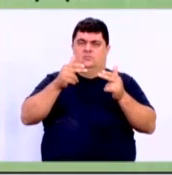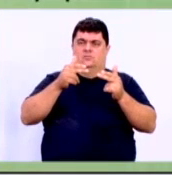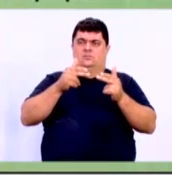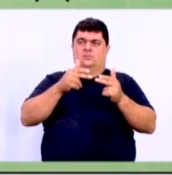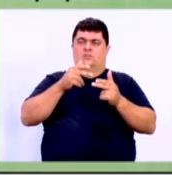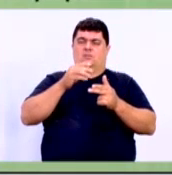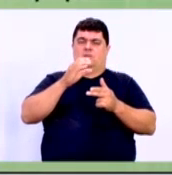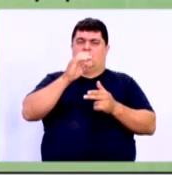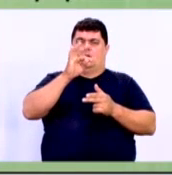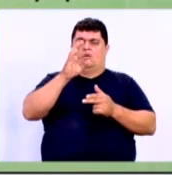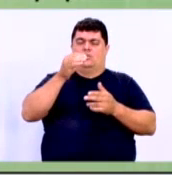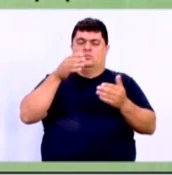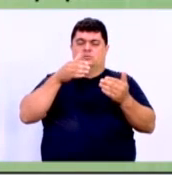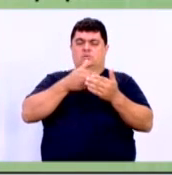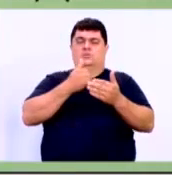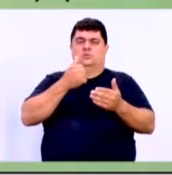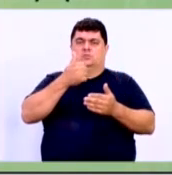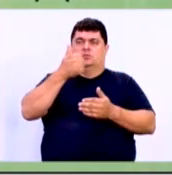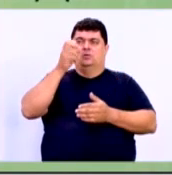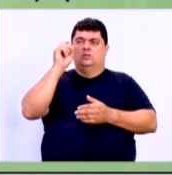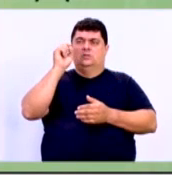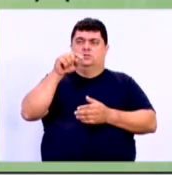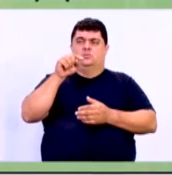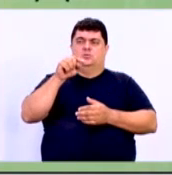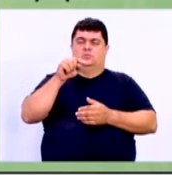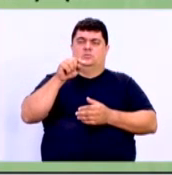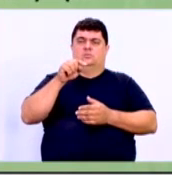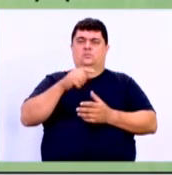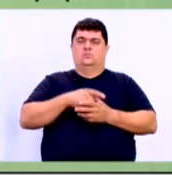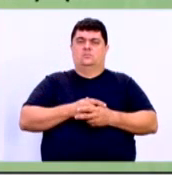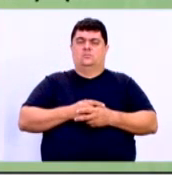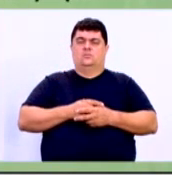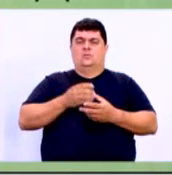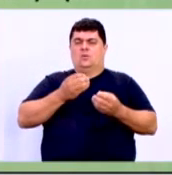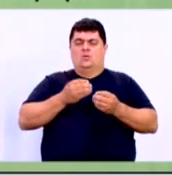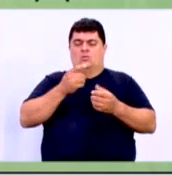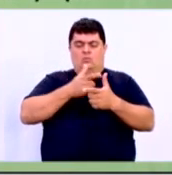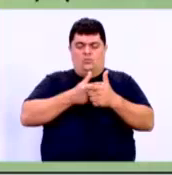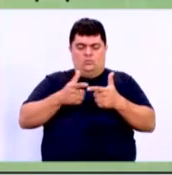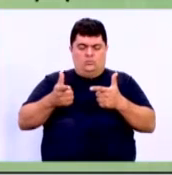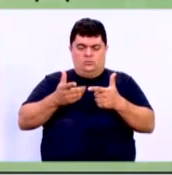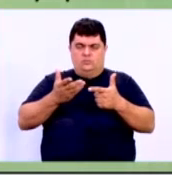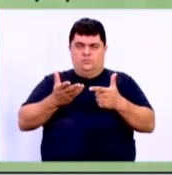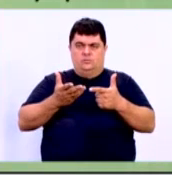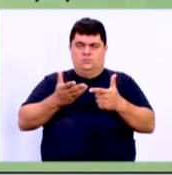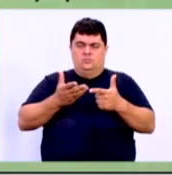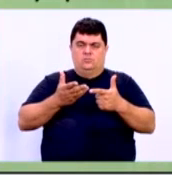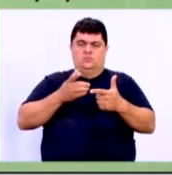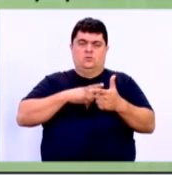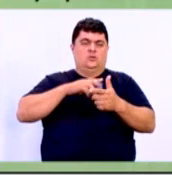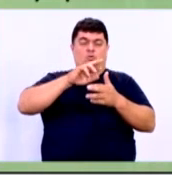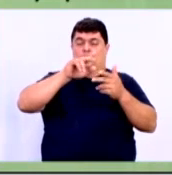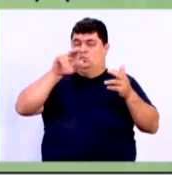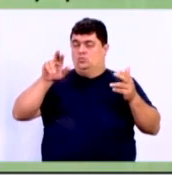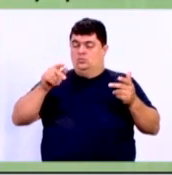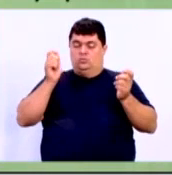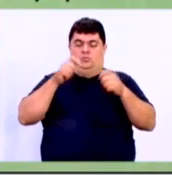custo indireto foi quanto? 15 mil. Isso aí. E como que eu vou dividir esses custos indiretos? Existem várias